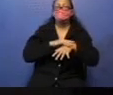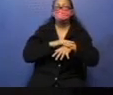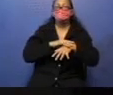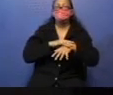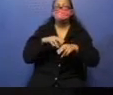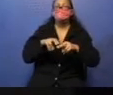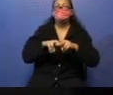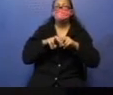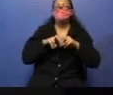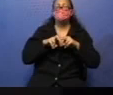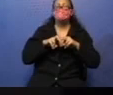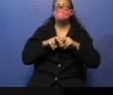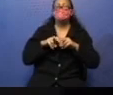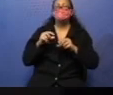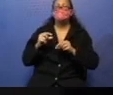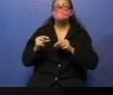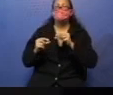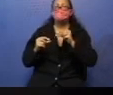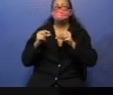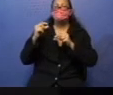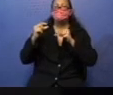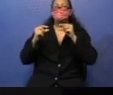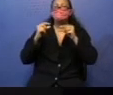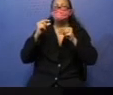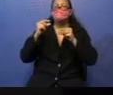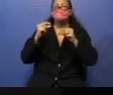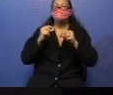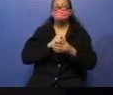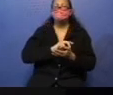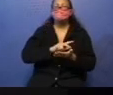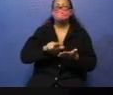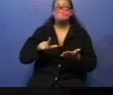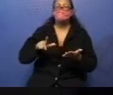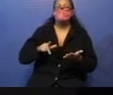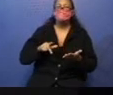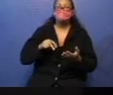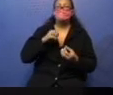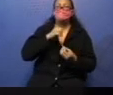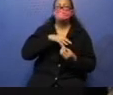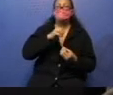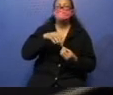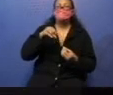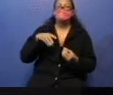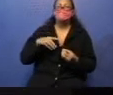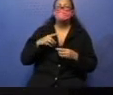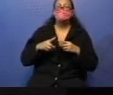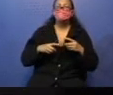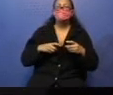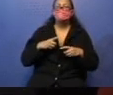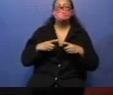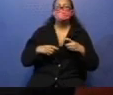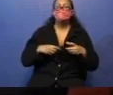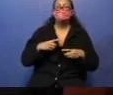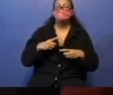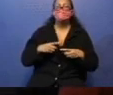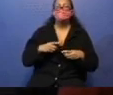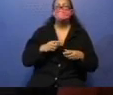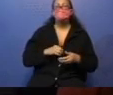eles estão cheios de bactérias, de fungos, e eles trazem isso para dentro de casa. Então, toda